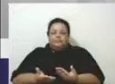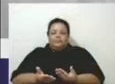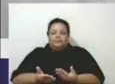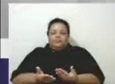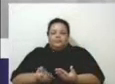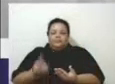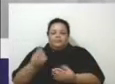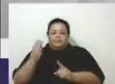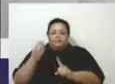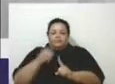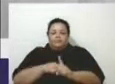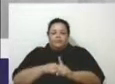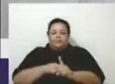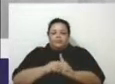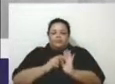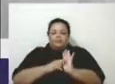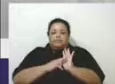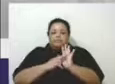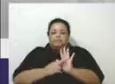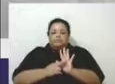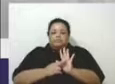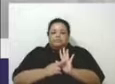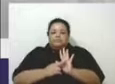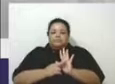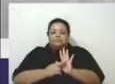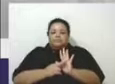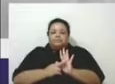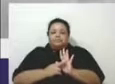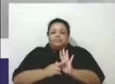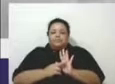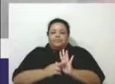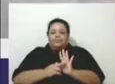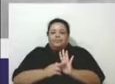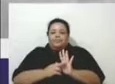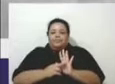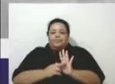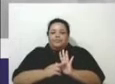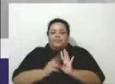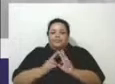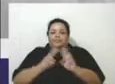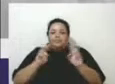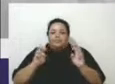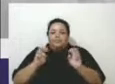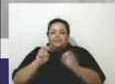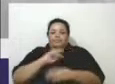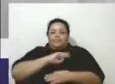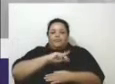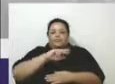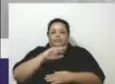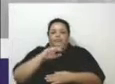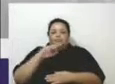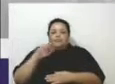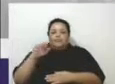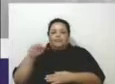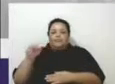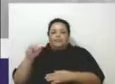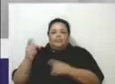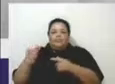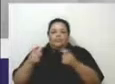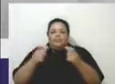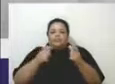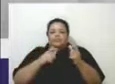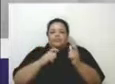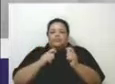mês que representa eh esse assunto em vários lugares em em muitas regiões